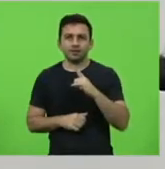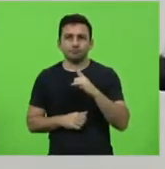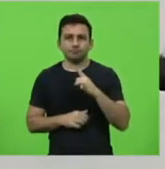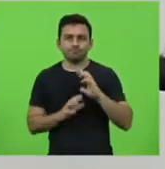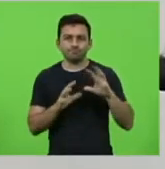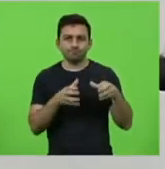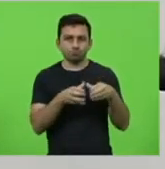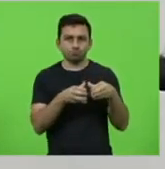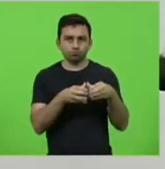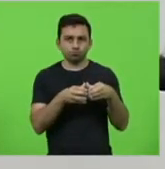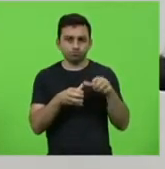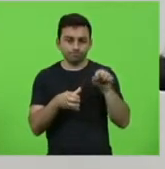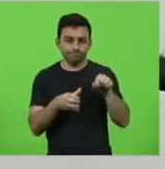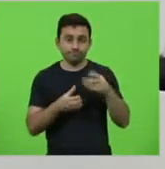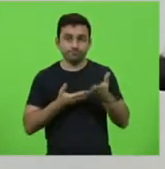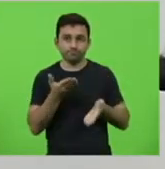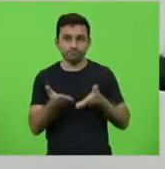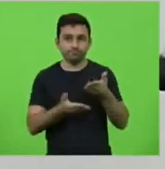que atende